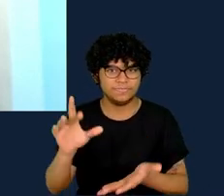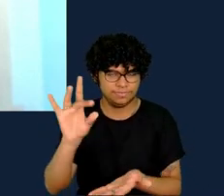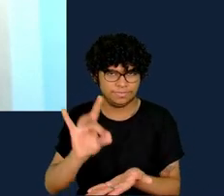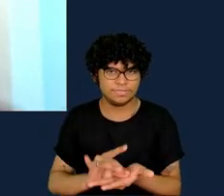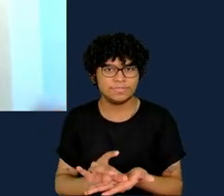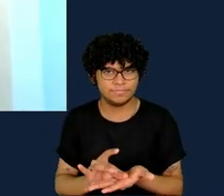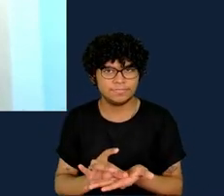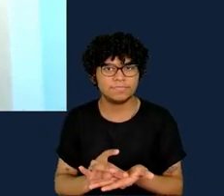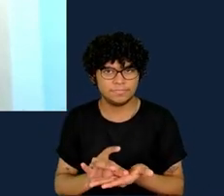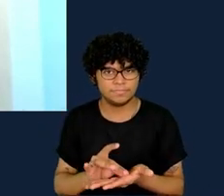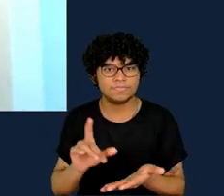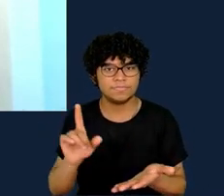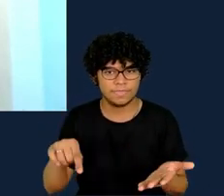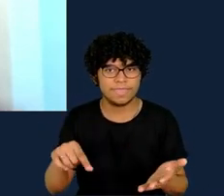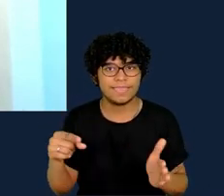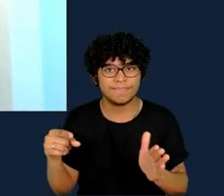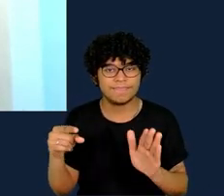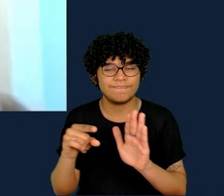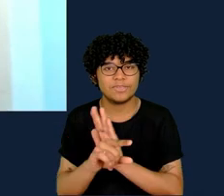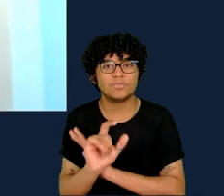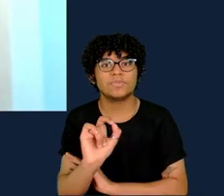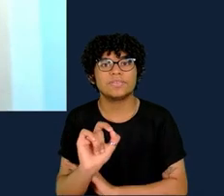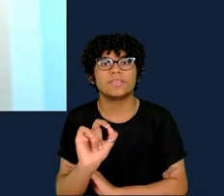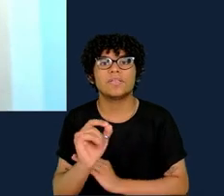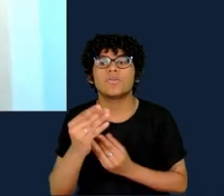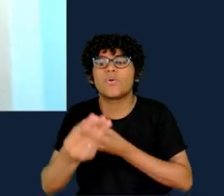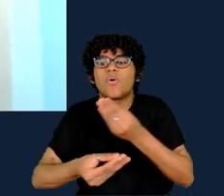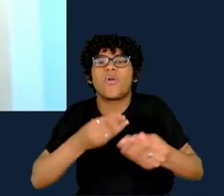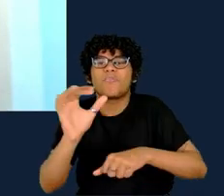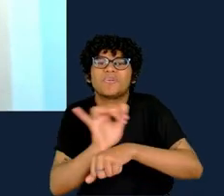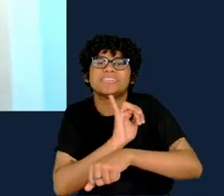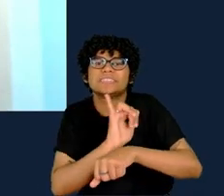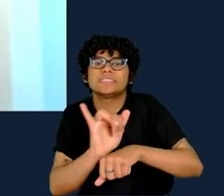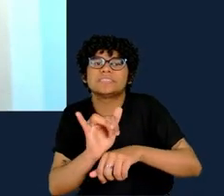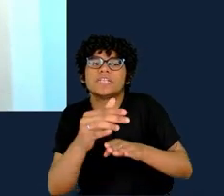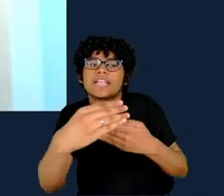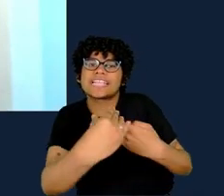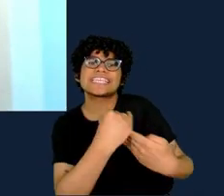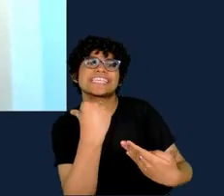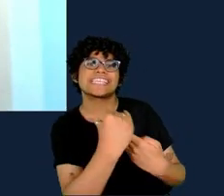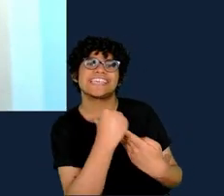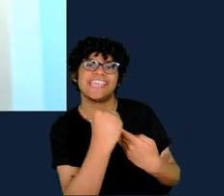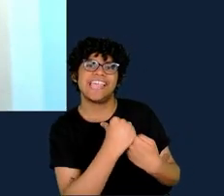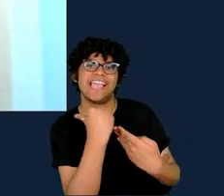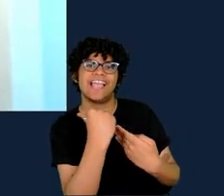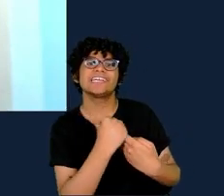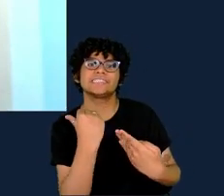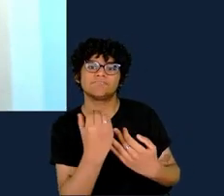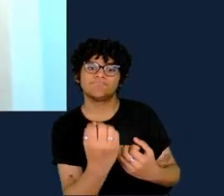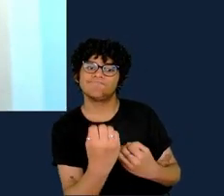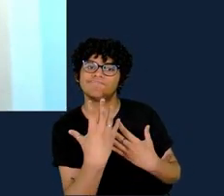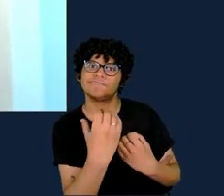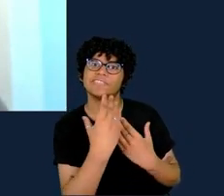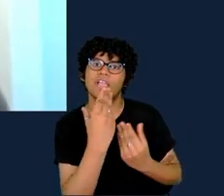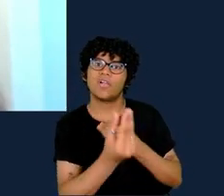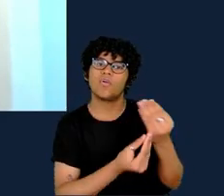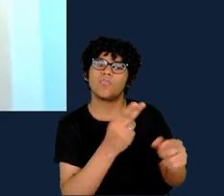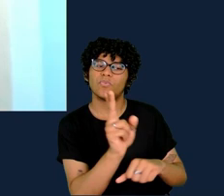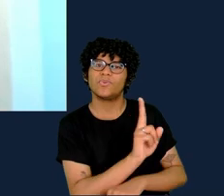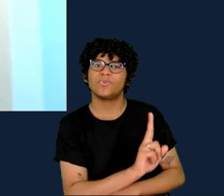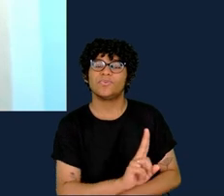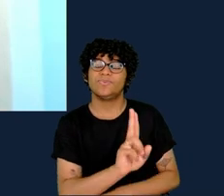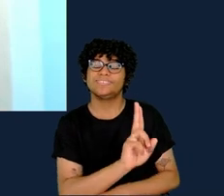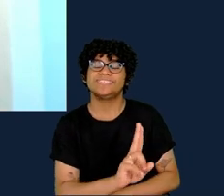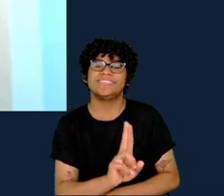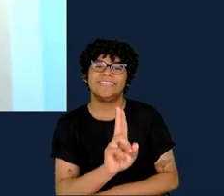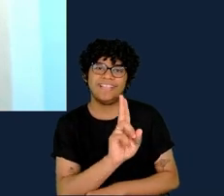acho que a pergunta seria de que forma vocês podem nos orientar, né, a usar, né, ou a ajudar